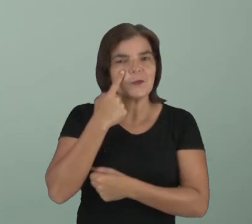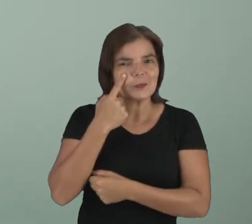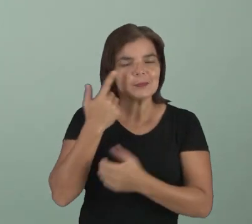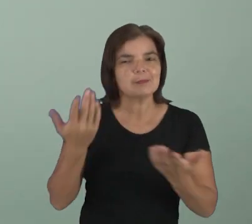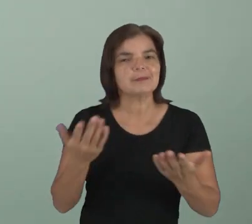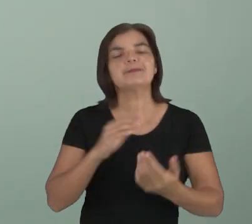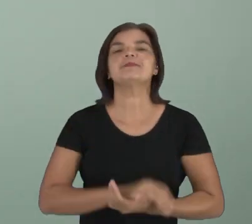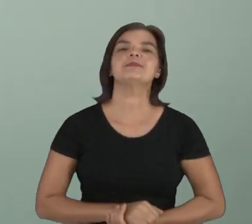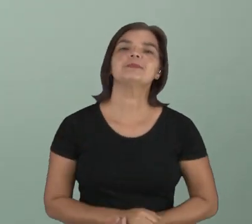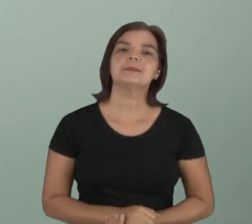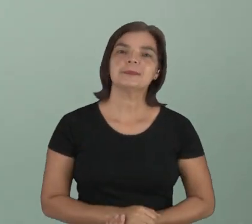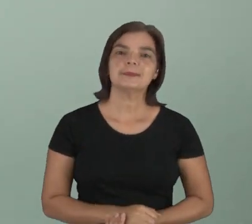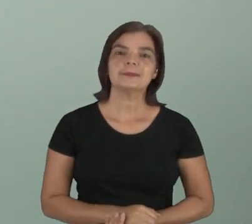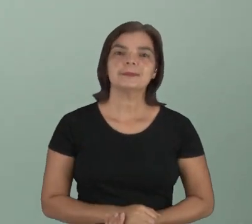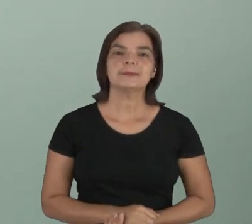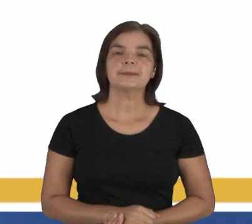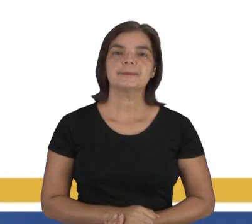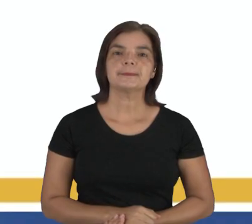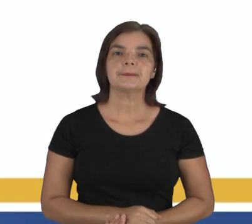Vamos lá? Observe.